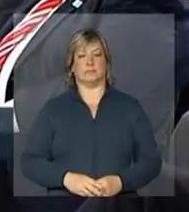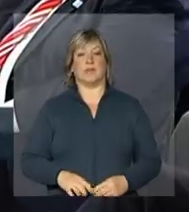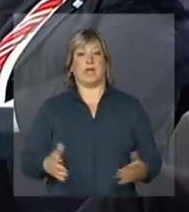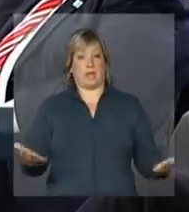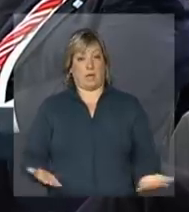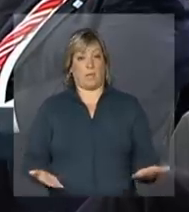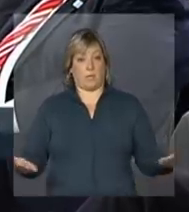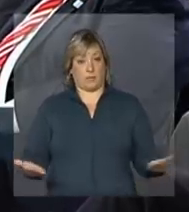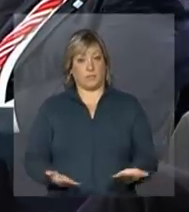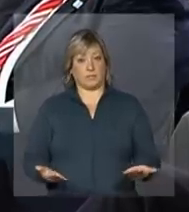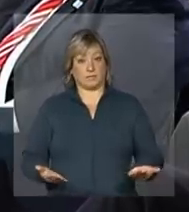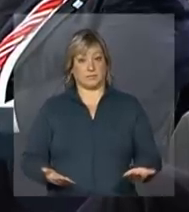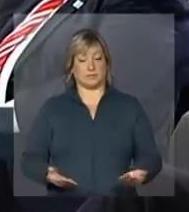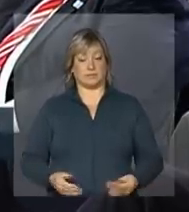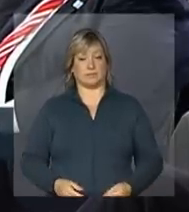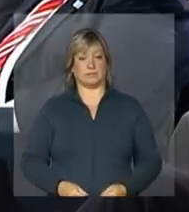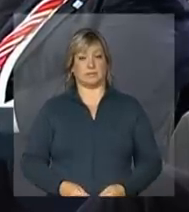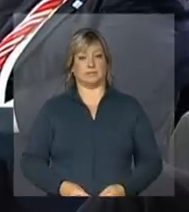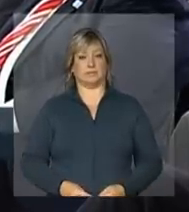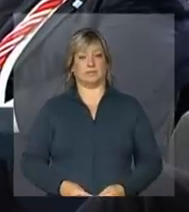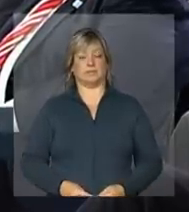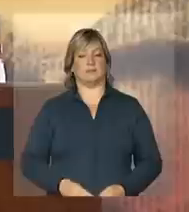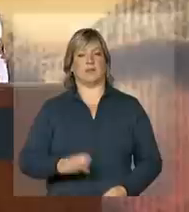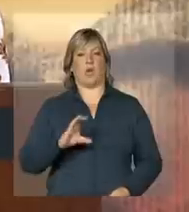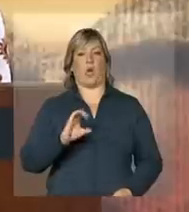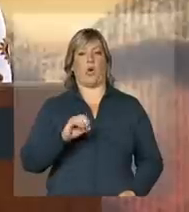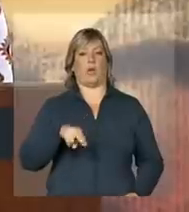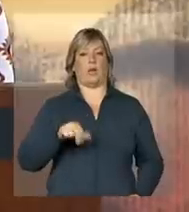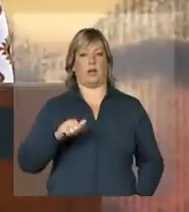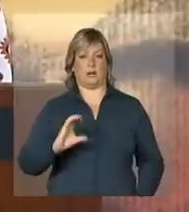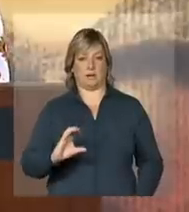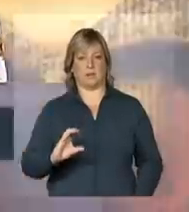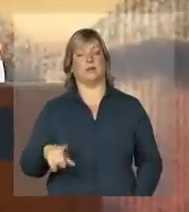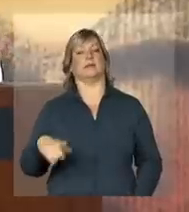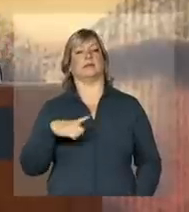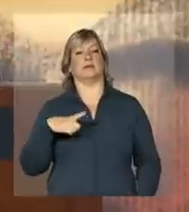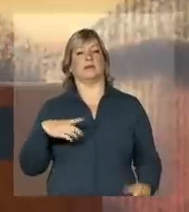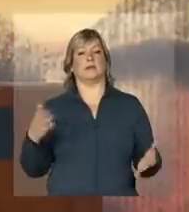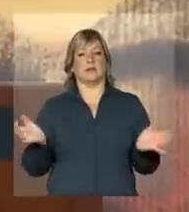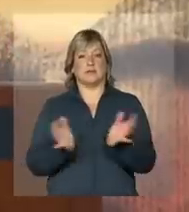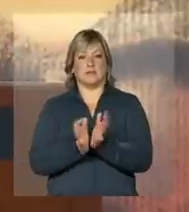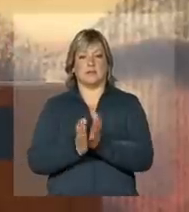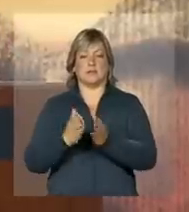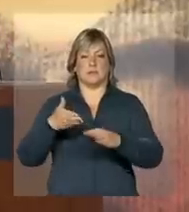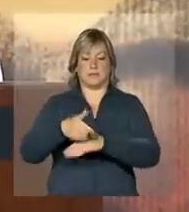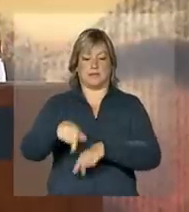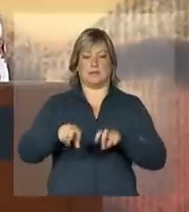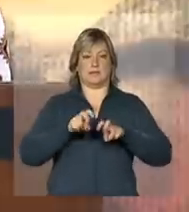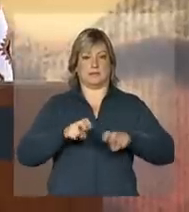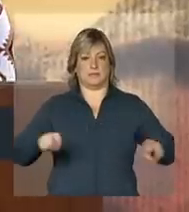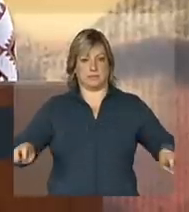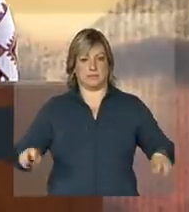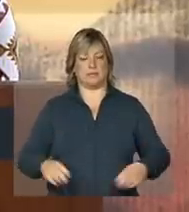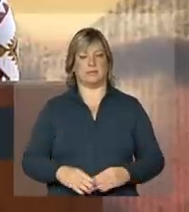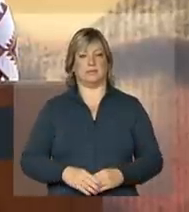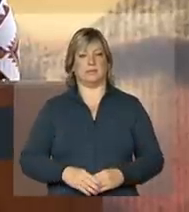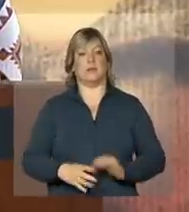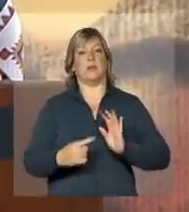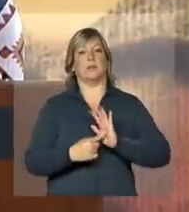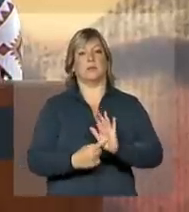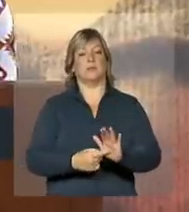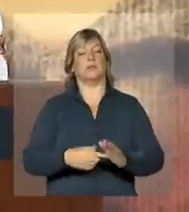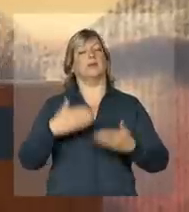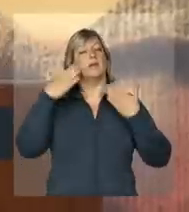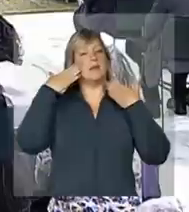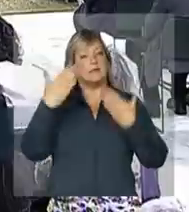nesse momento a conac ao fazer parte dessa mesa n agradece